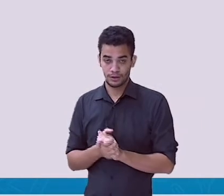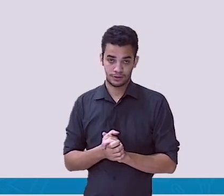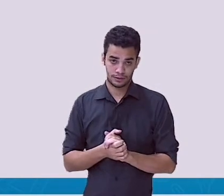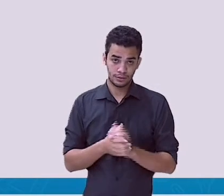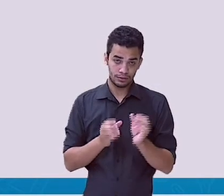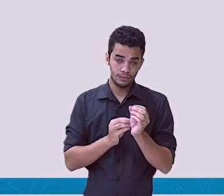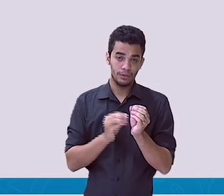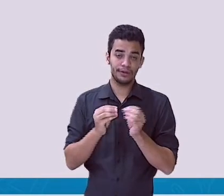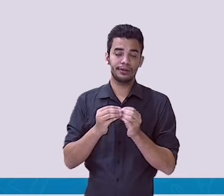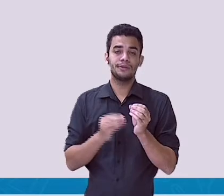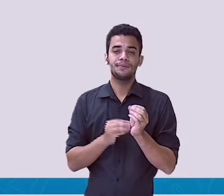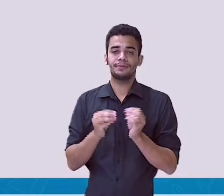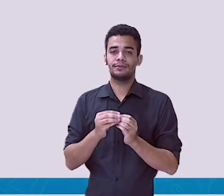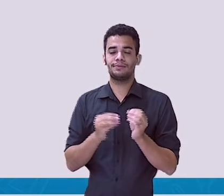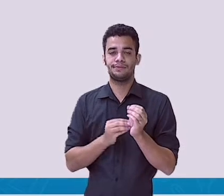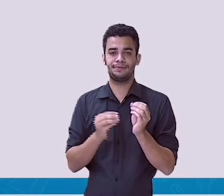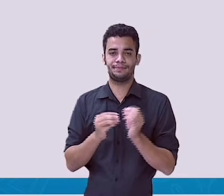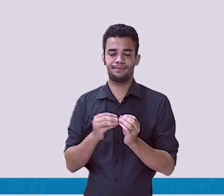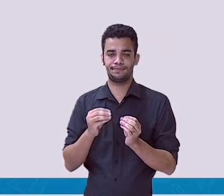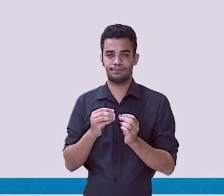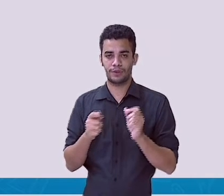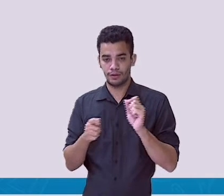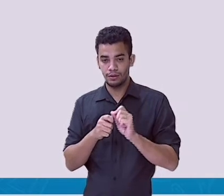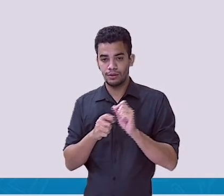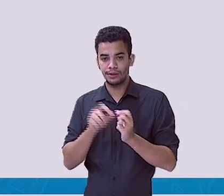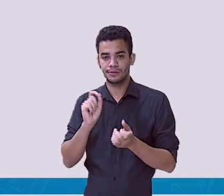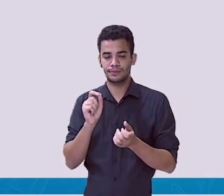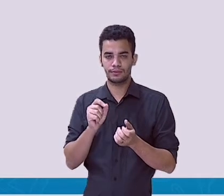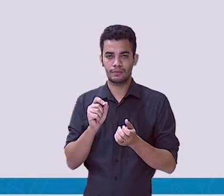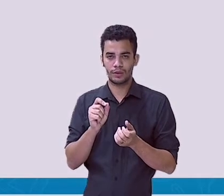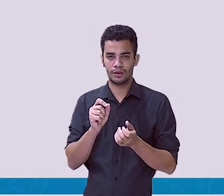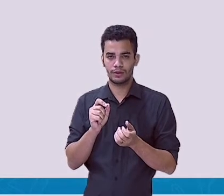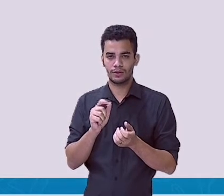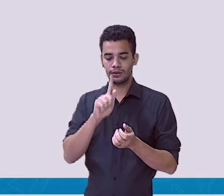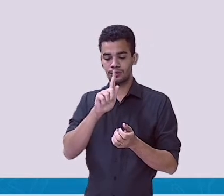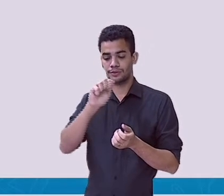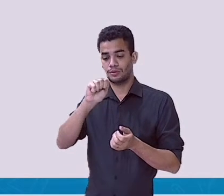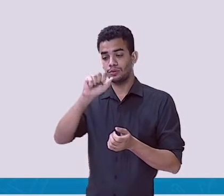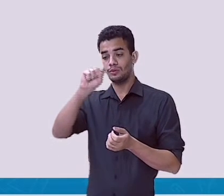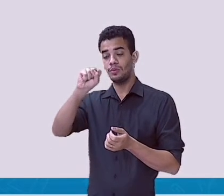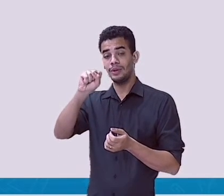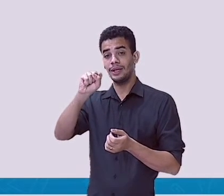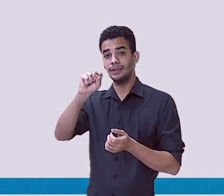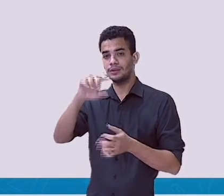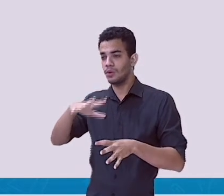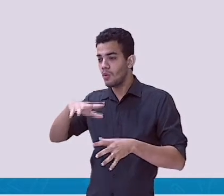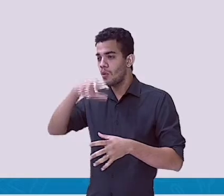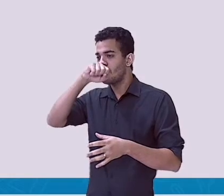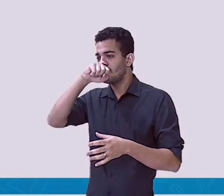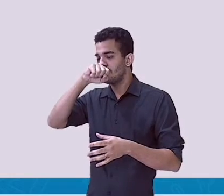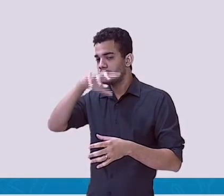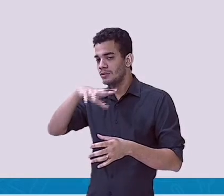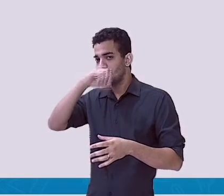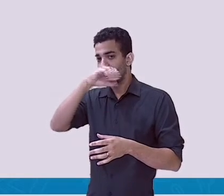transportar gás oxigênio, gás carbônico e trazer toda essa condição de